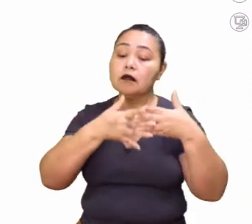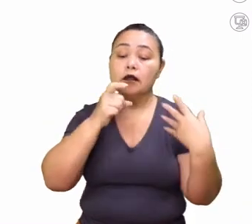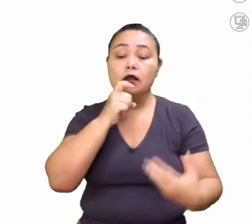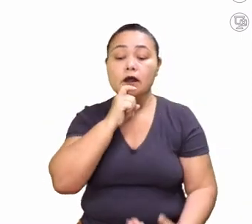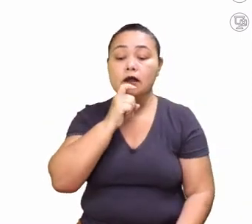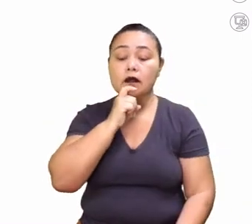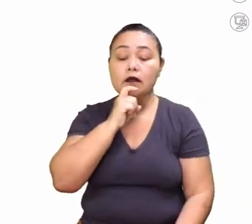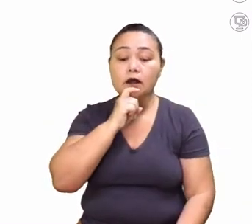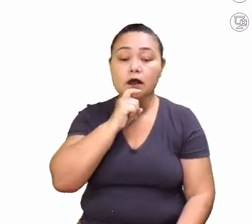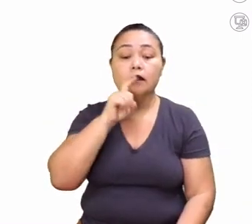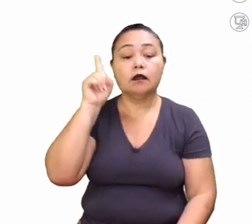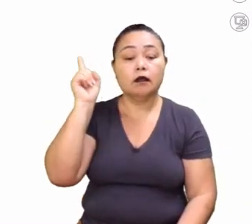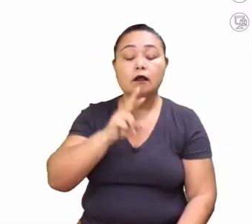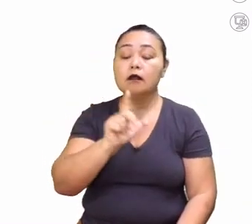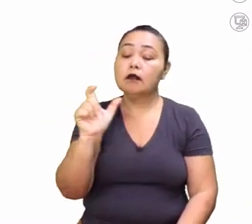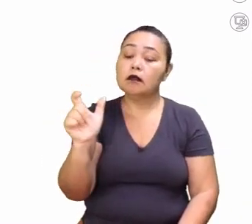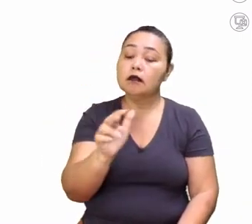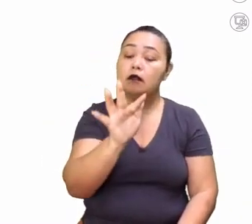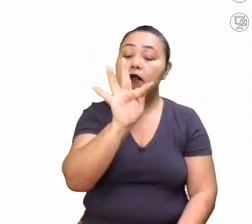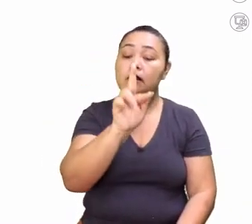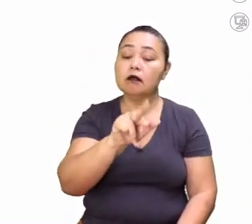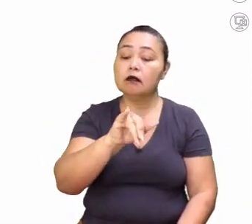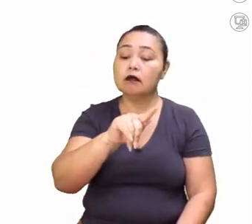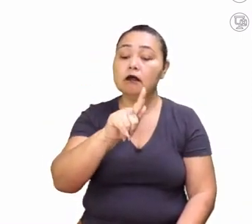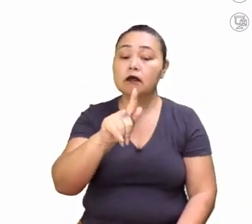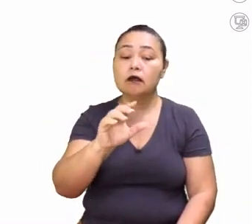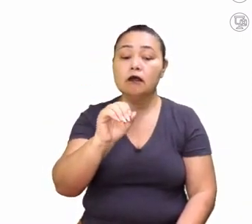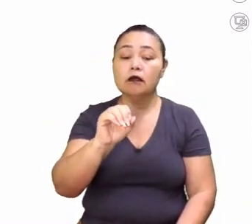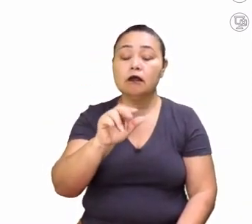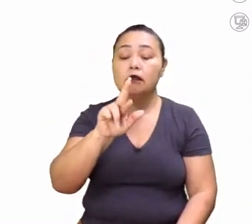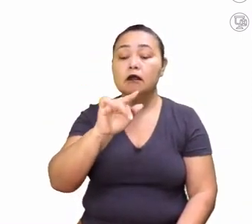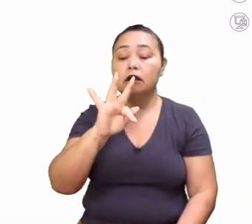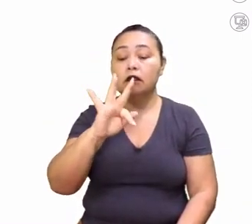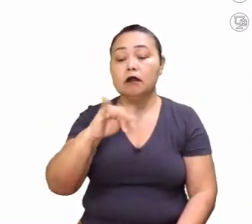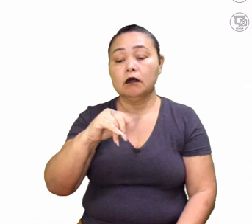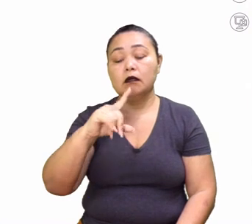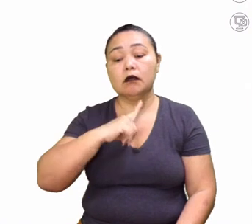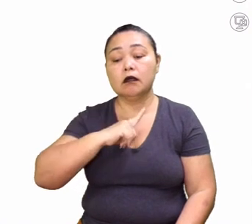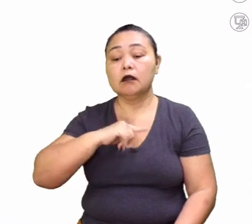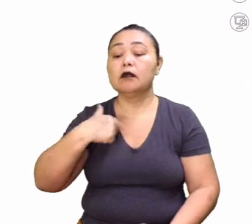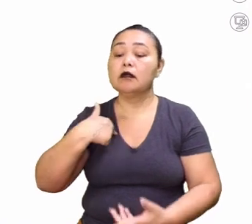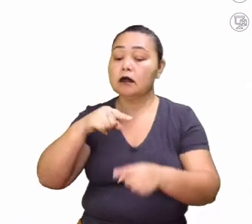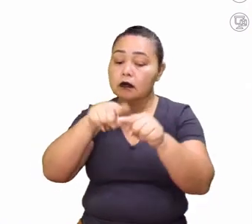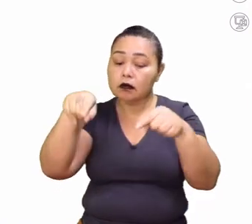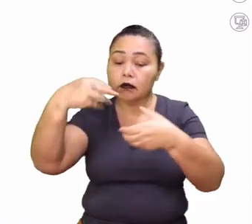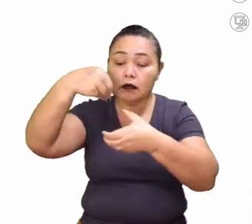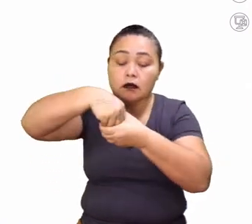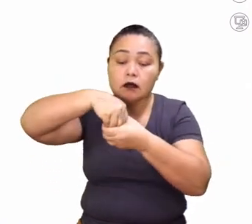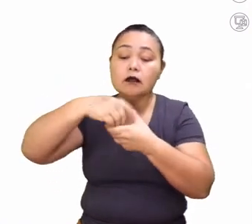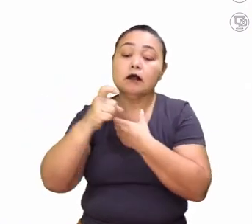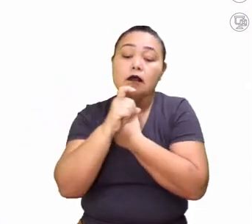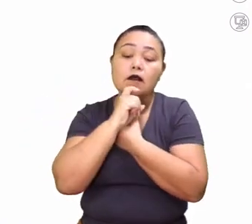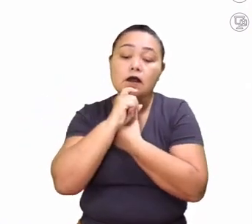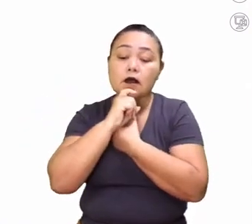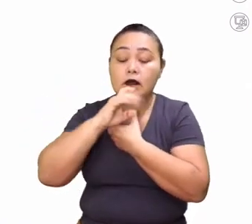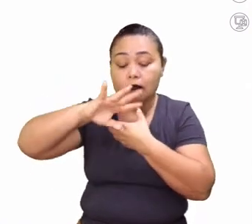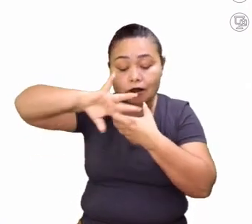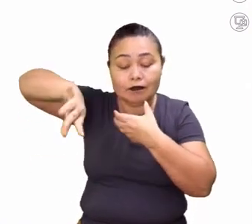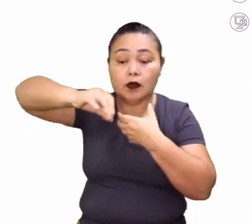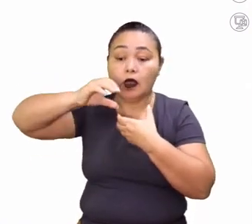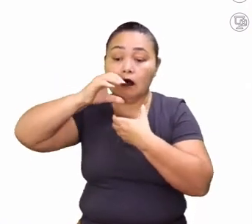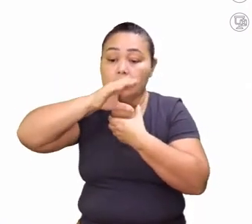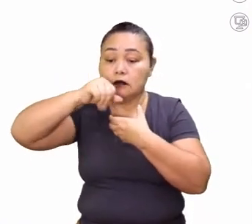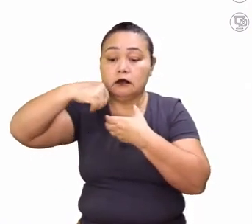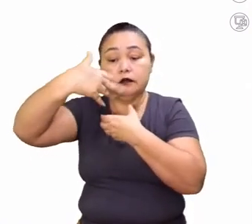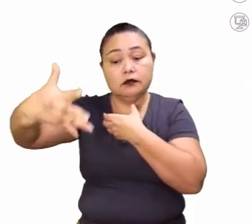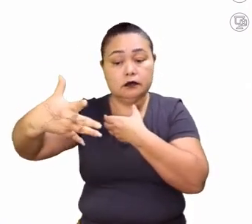são máqu fri frigoríficas a tendência deles é manter o ambiente frio retirar calor do ambiente